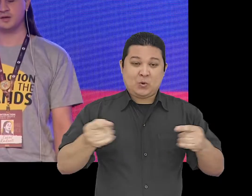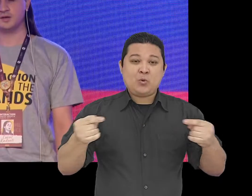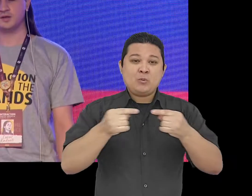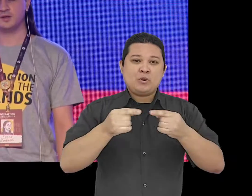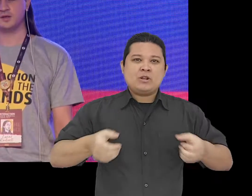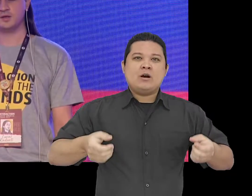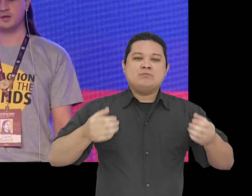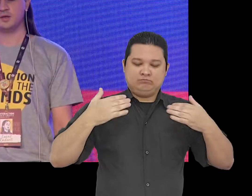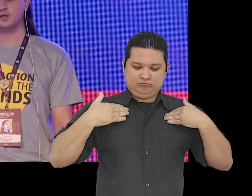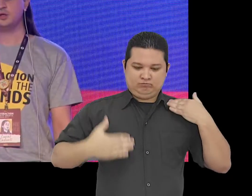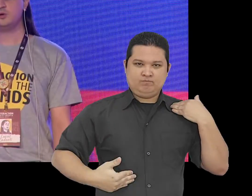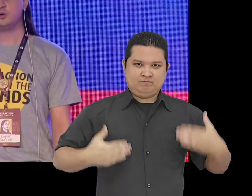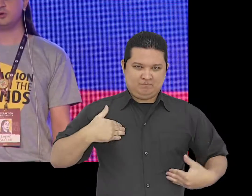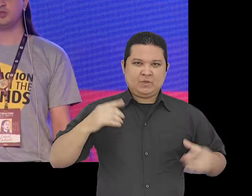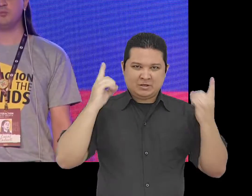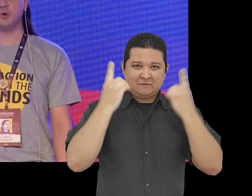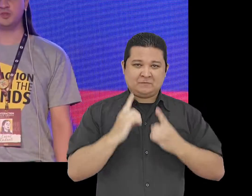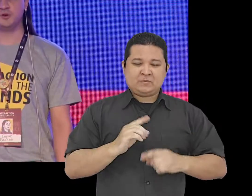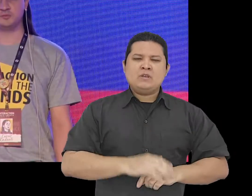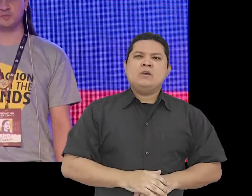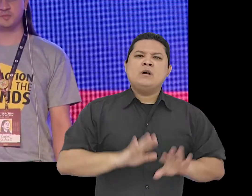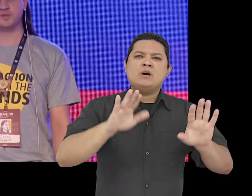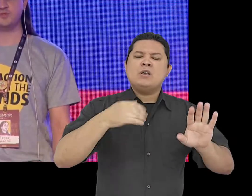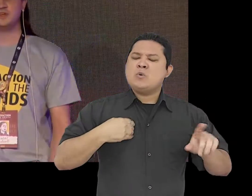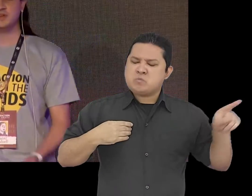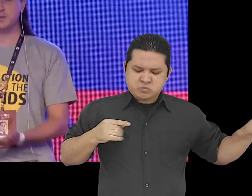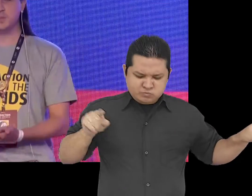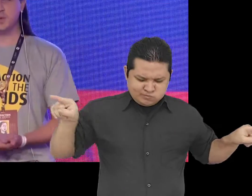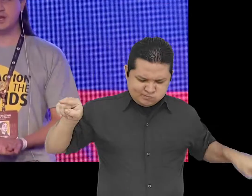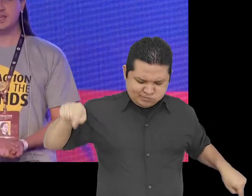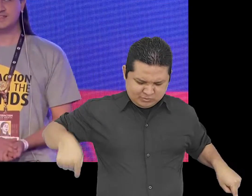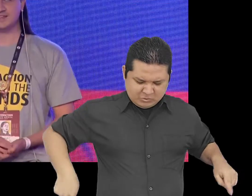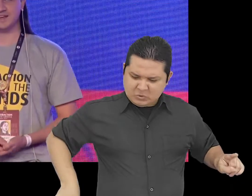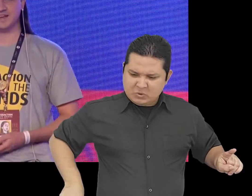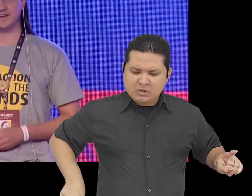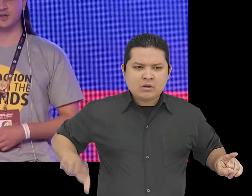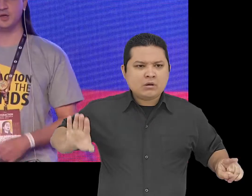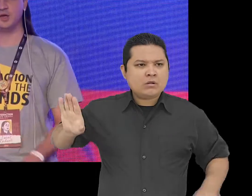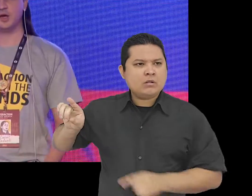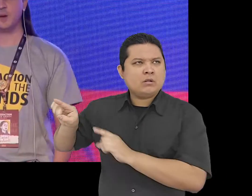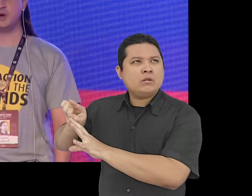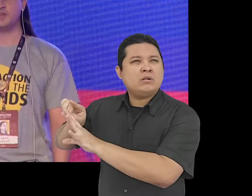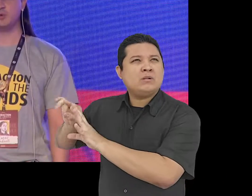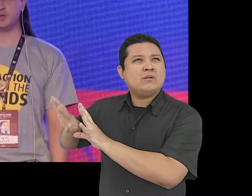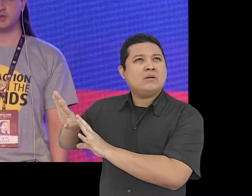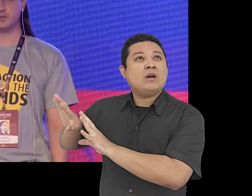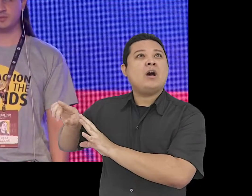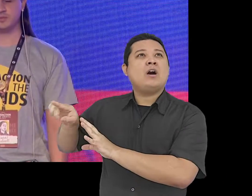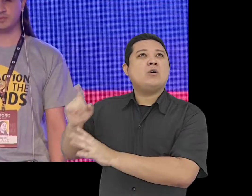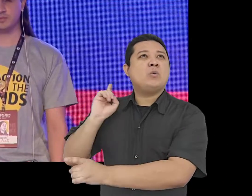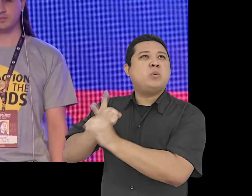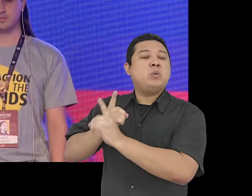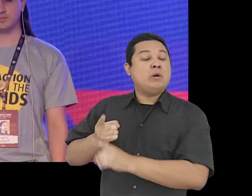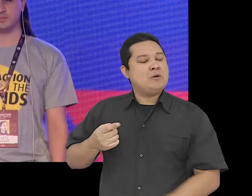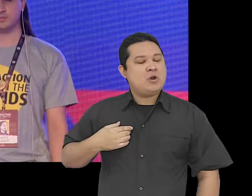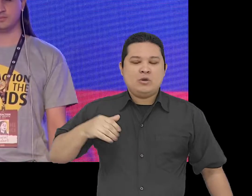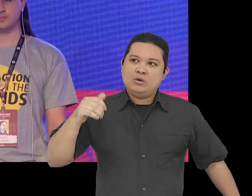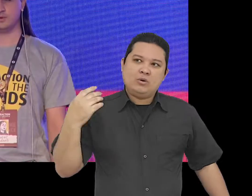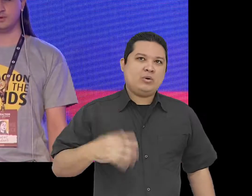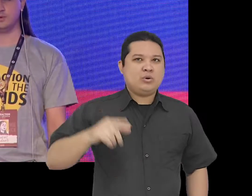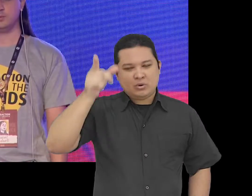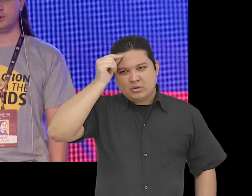descarga. Então eu encontrei um botão. Eu falei, beleza, cara. Apertei o botão.